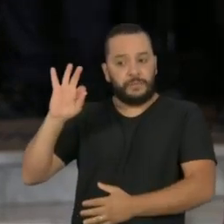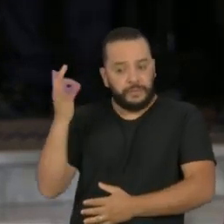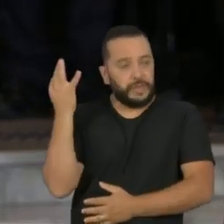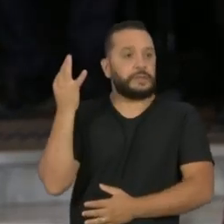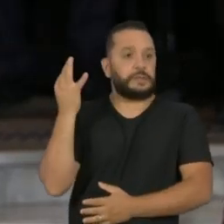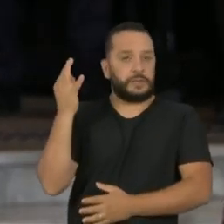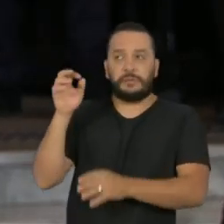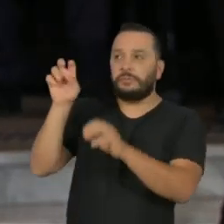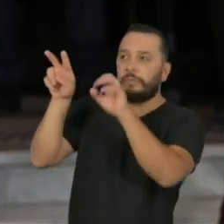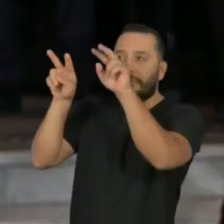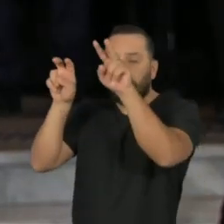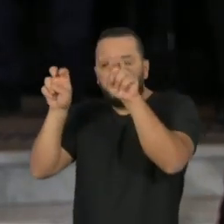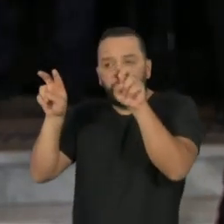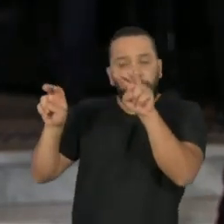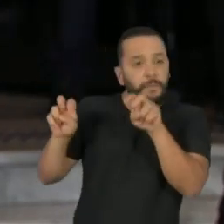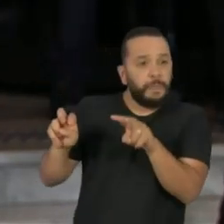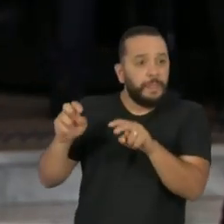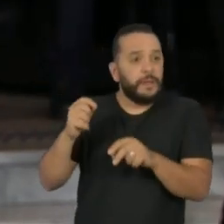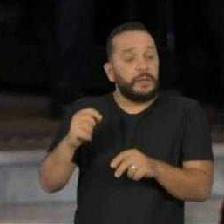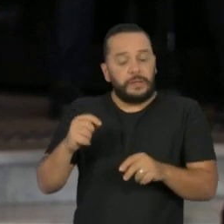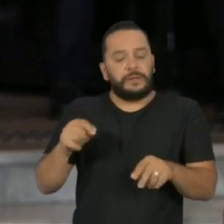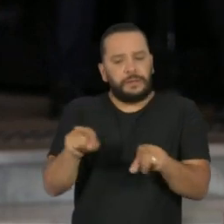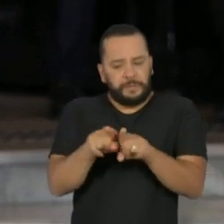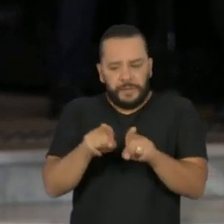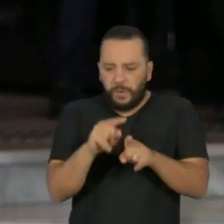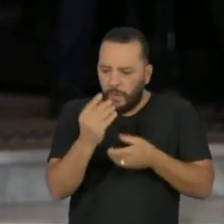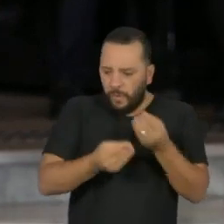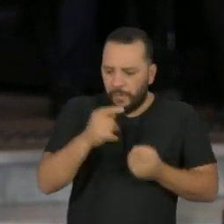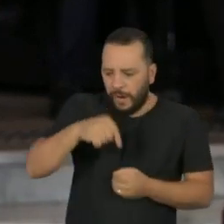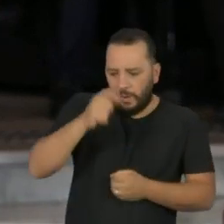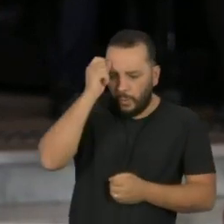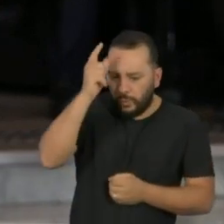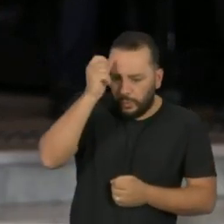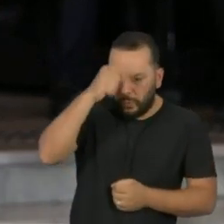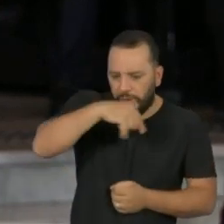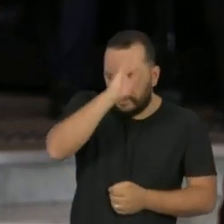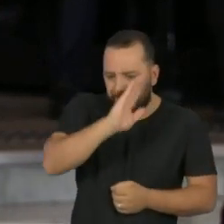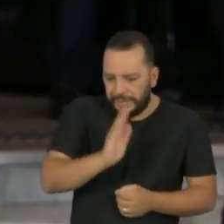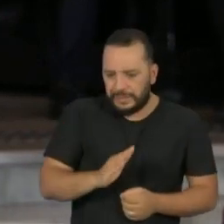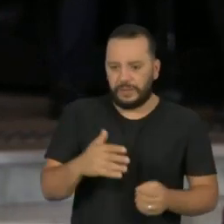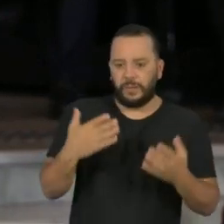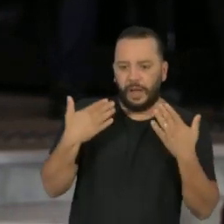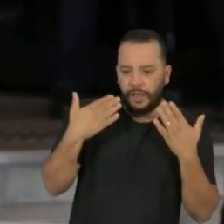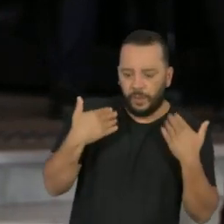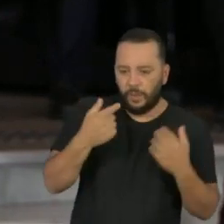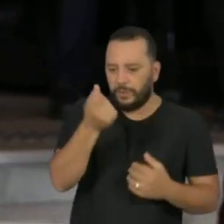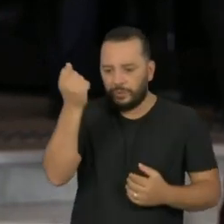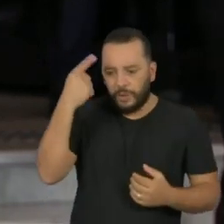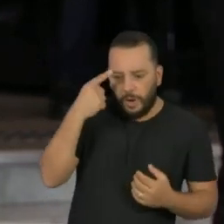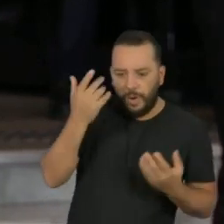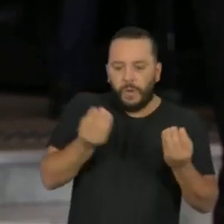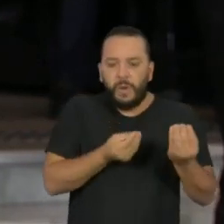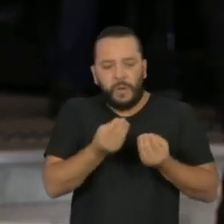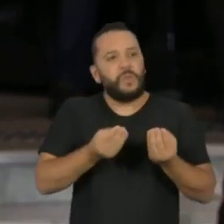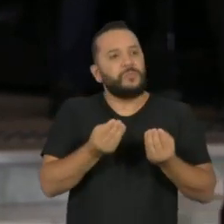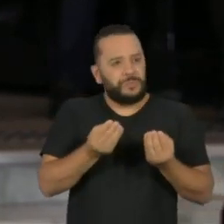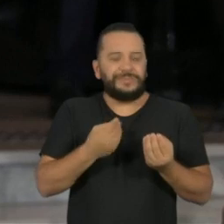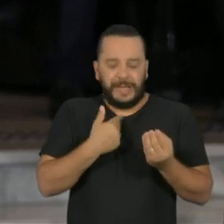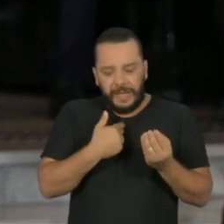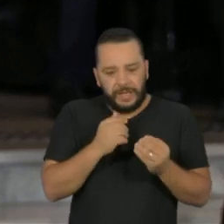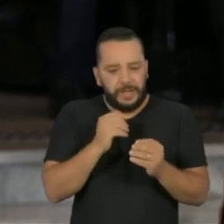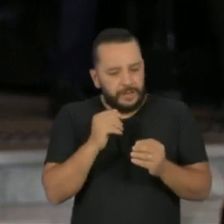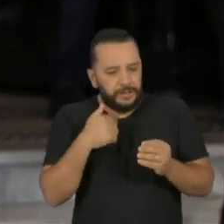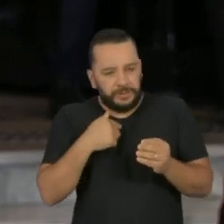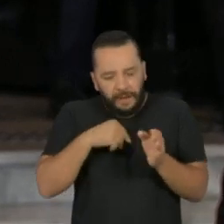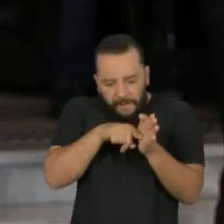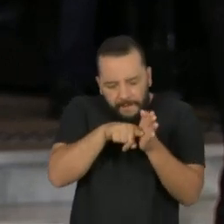dados, entendendo a realidade e a cultura brasileira, nós estamos planejando. Um outro dado muito interessante, governador, que nós queríamos saber se